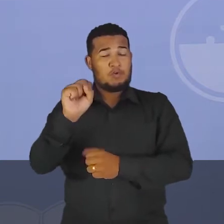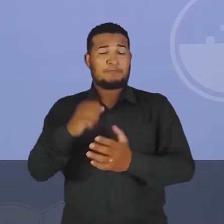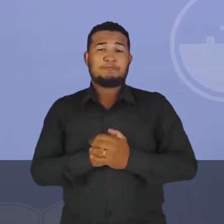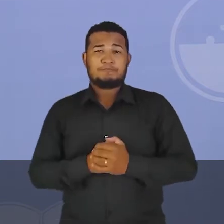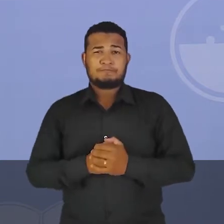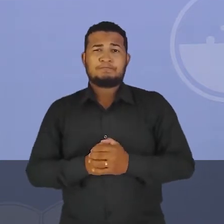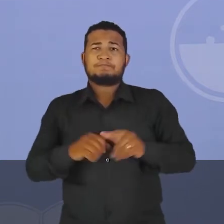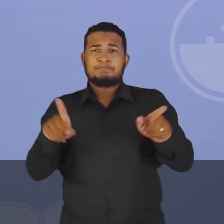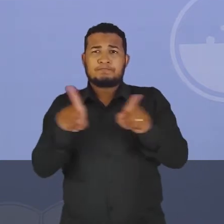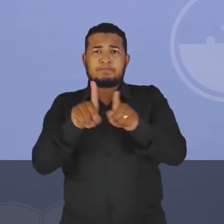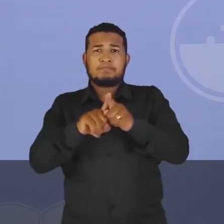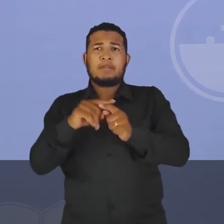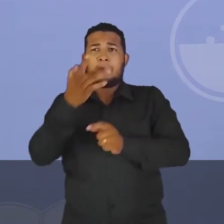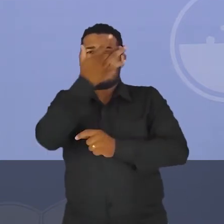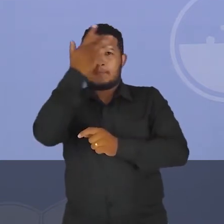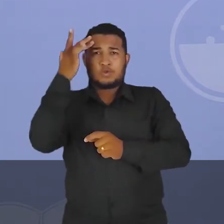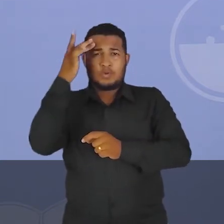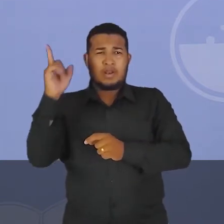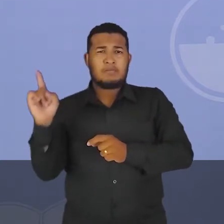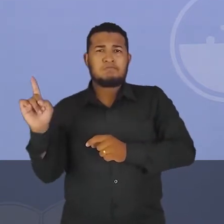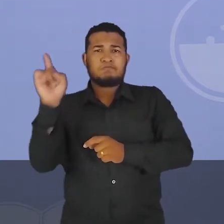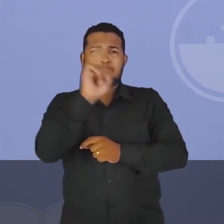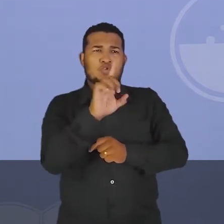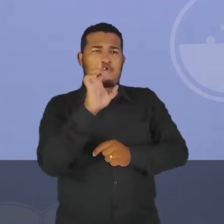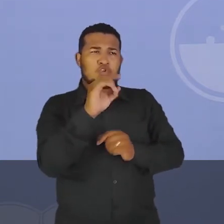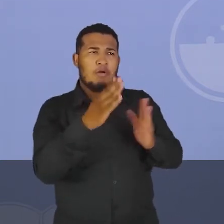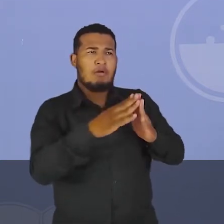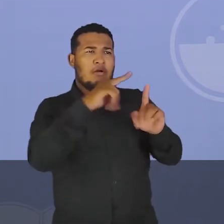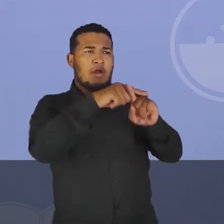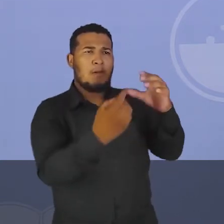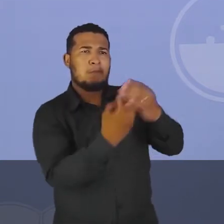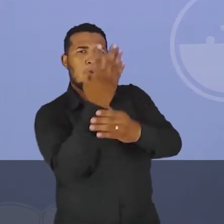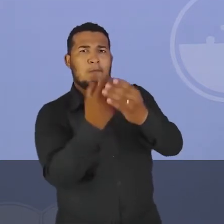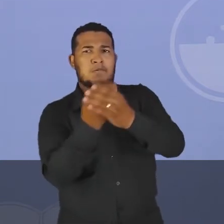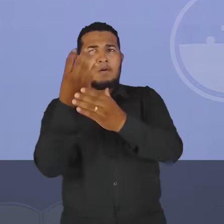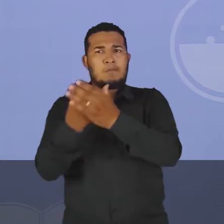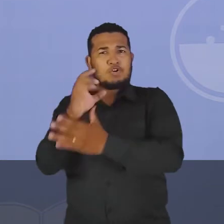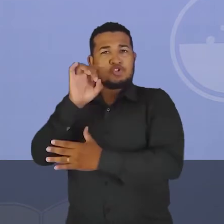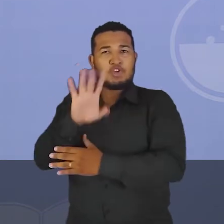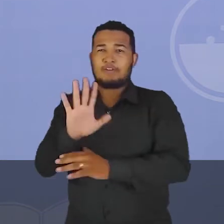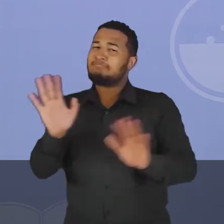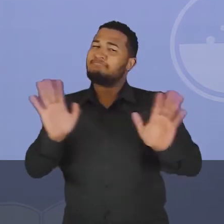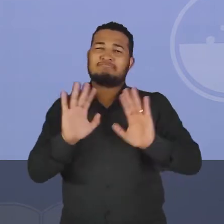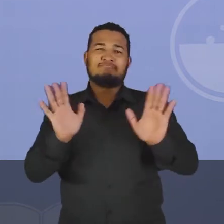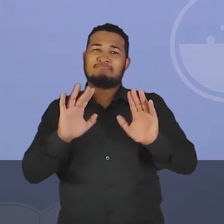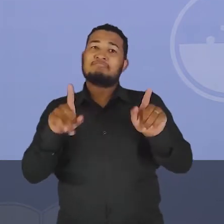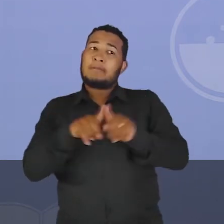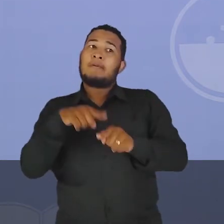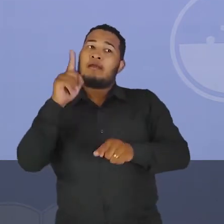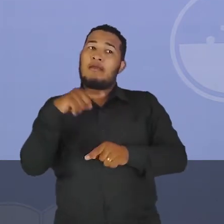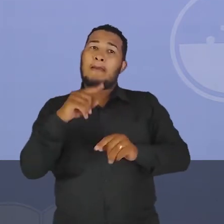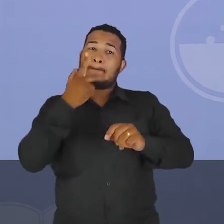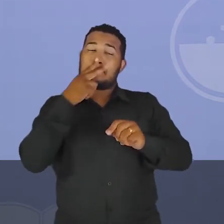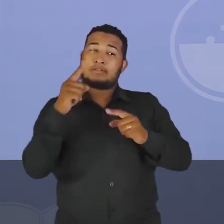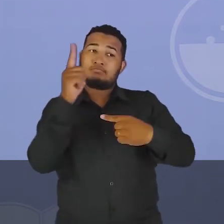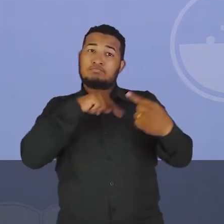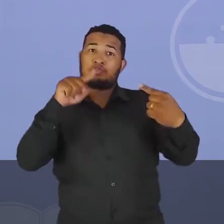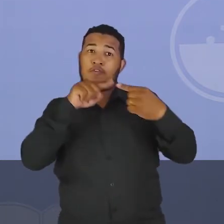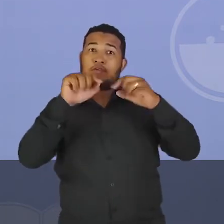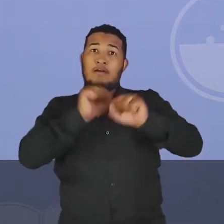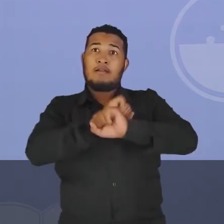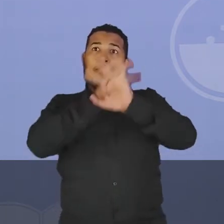também que esses missionários, eles não estavam ali só para fazer igreja e catedral e convento, não, gente. Eles estavam com um objetivo muito claro, que